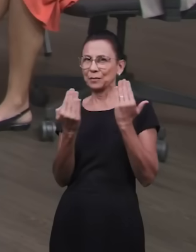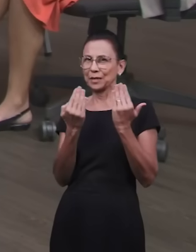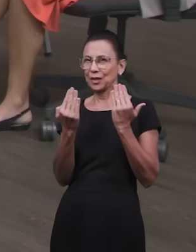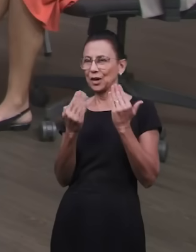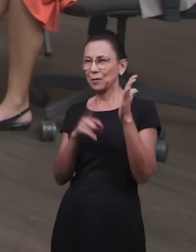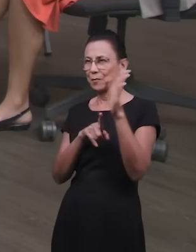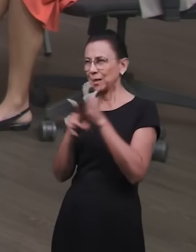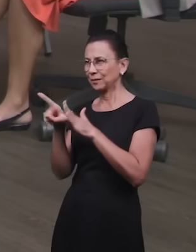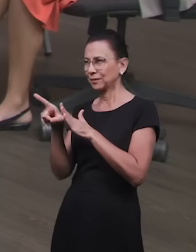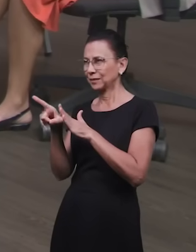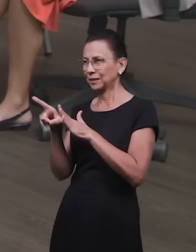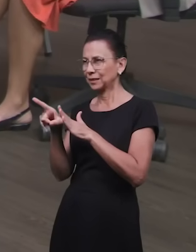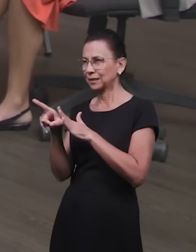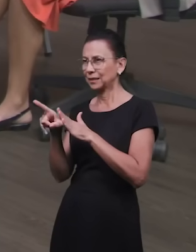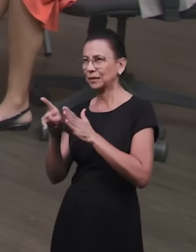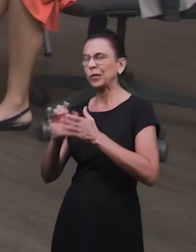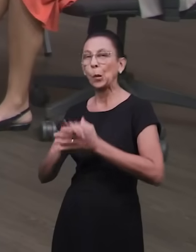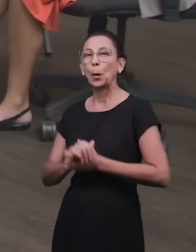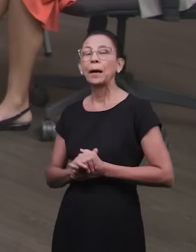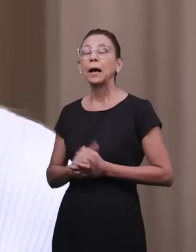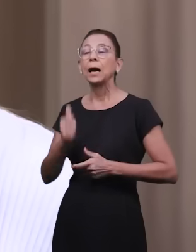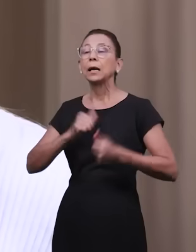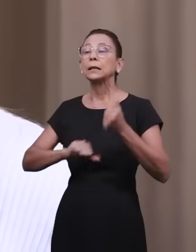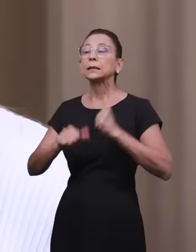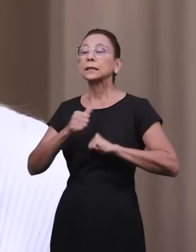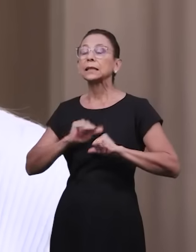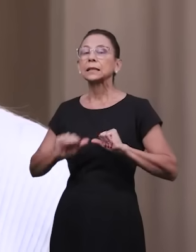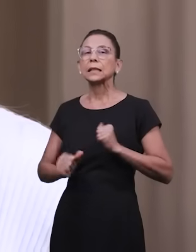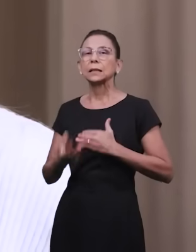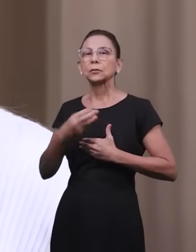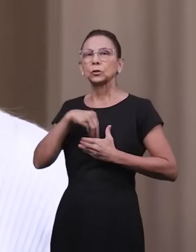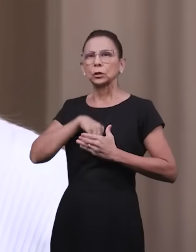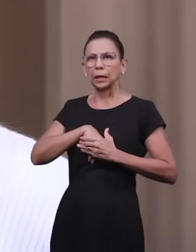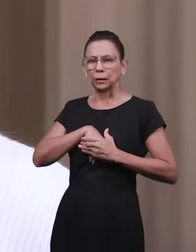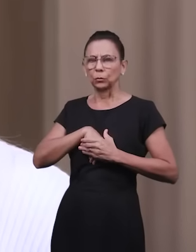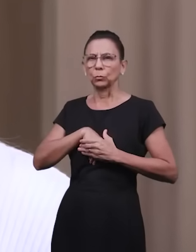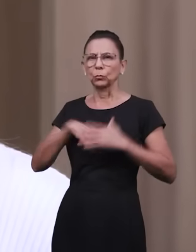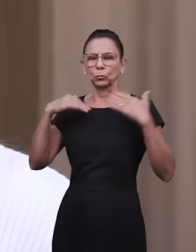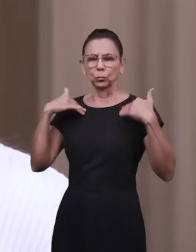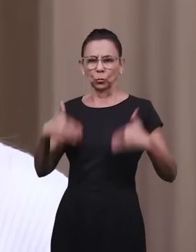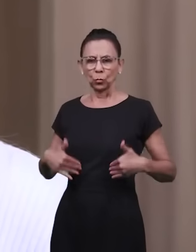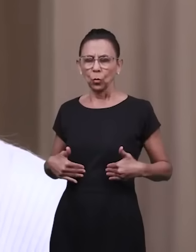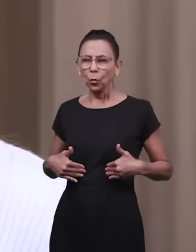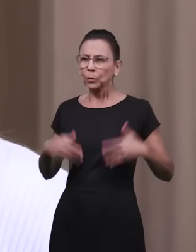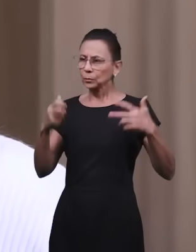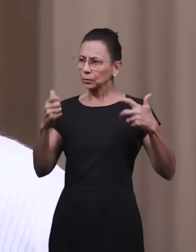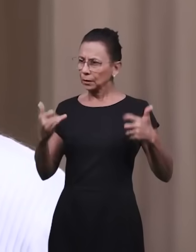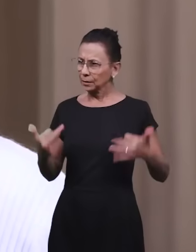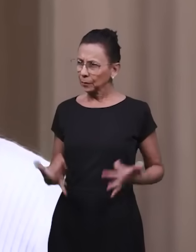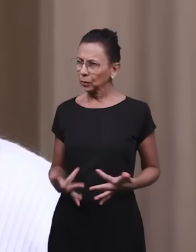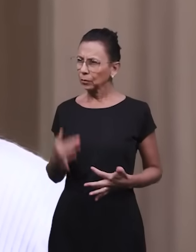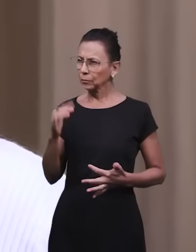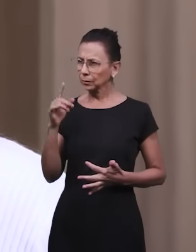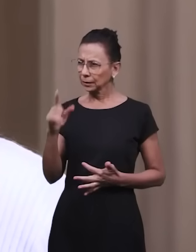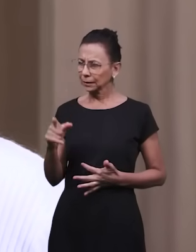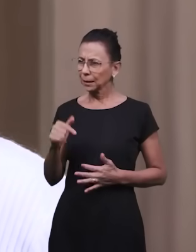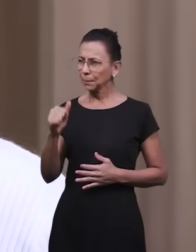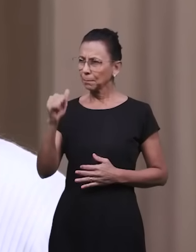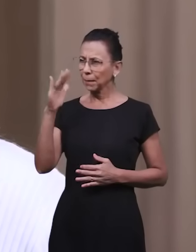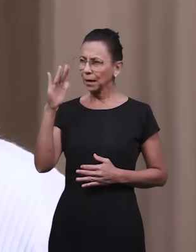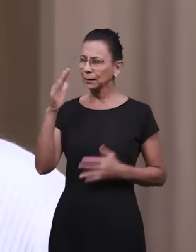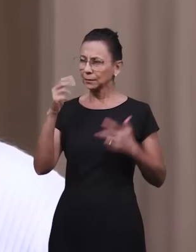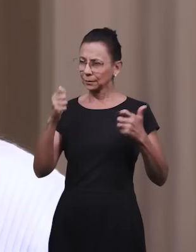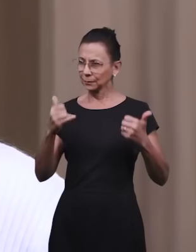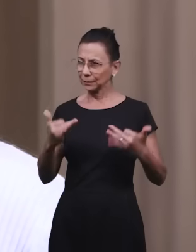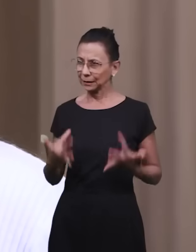Andressa, algumas formas em que a ansiedade ela se manifesta no nosso corpo, elas já foram citadas. Mas será que você poderia falar um